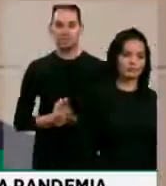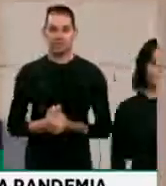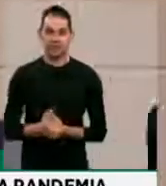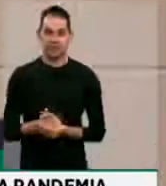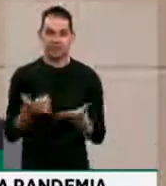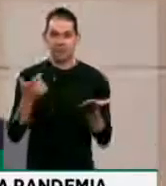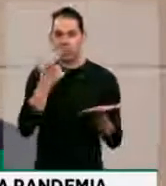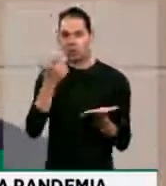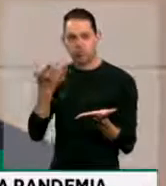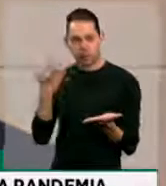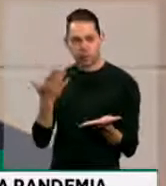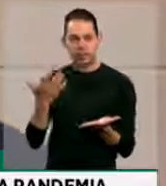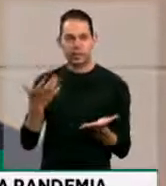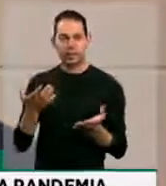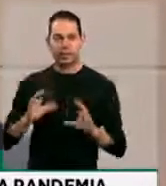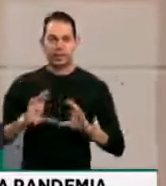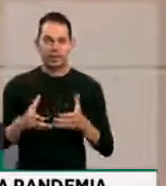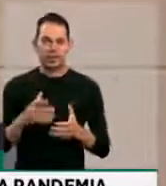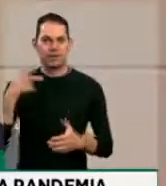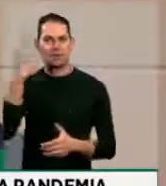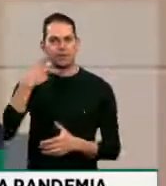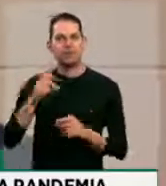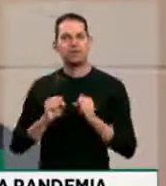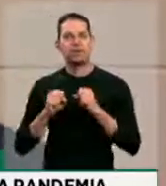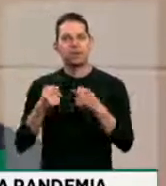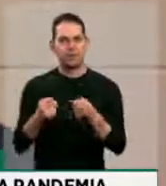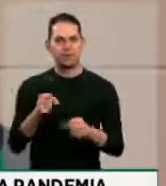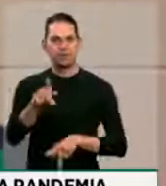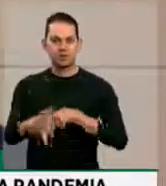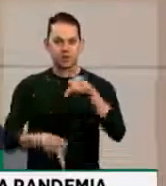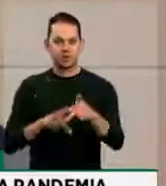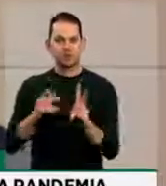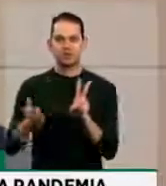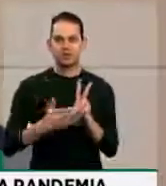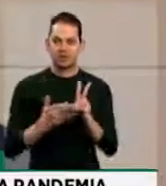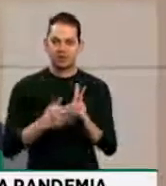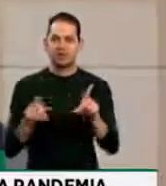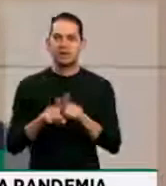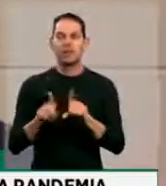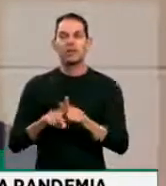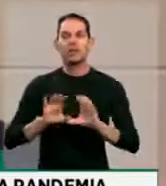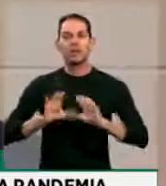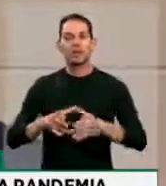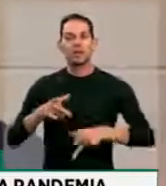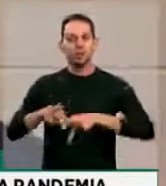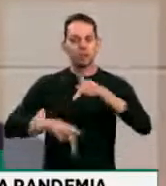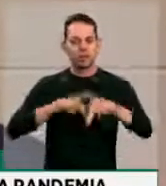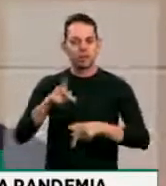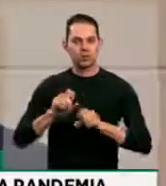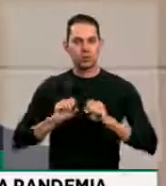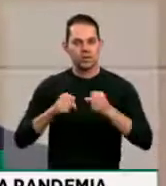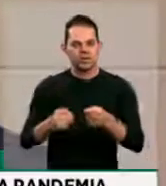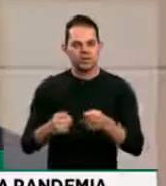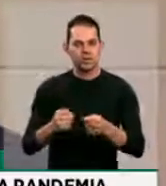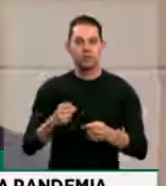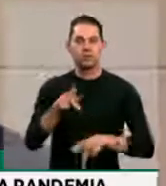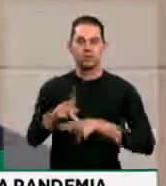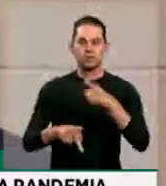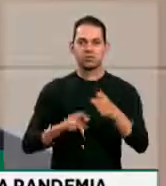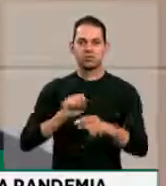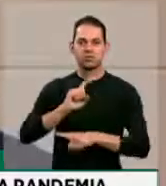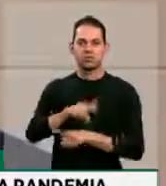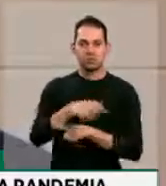pouco, da Frente Parlamentar em Defesa dos Povos Indígenas, da Frente Parlamentar em Defesa dos Povos Quilombolas